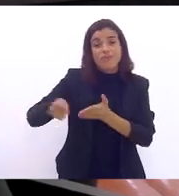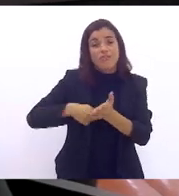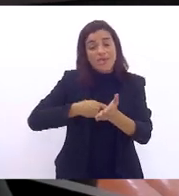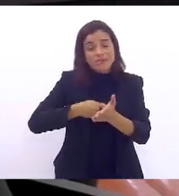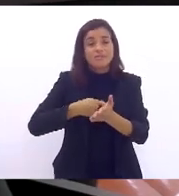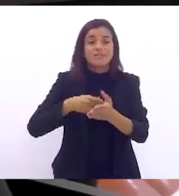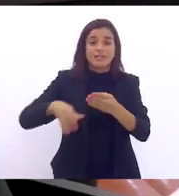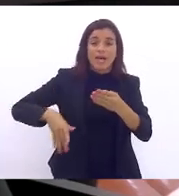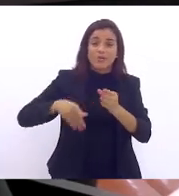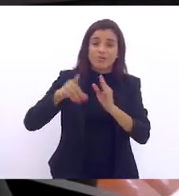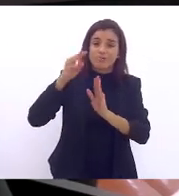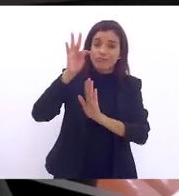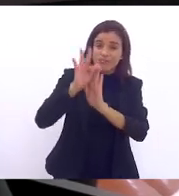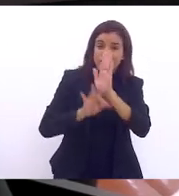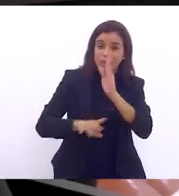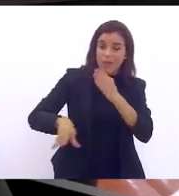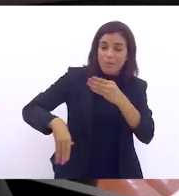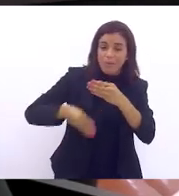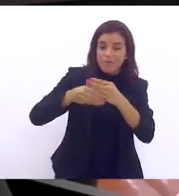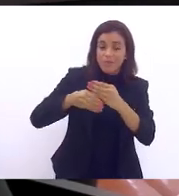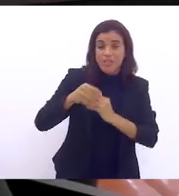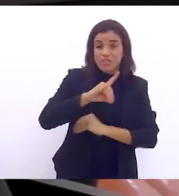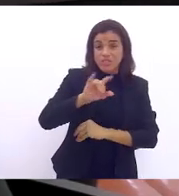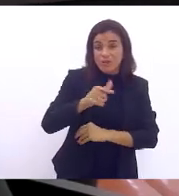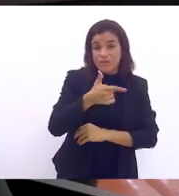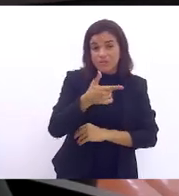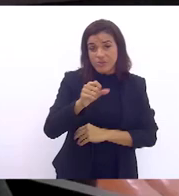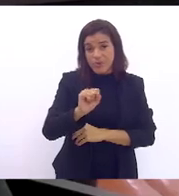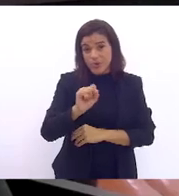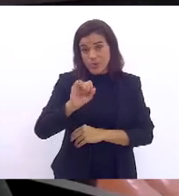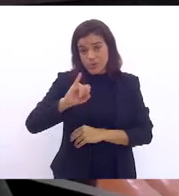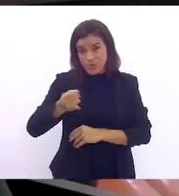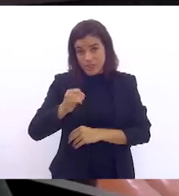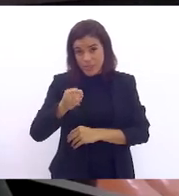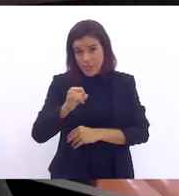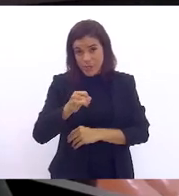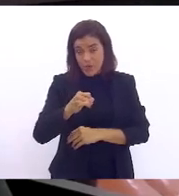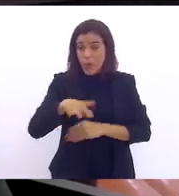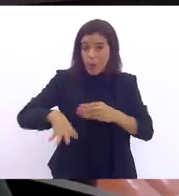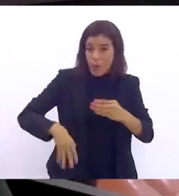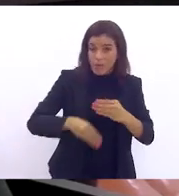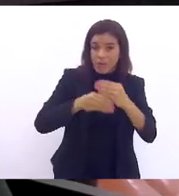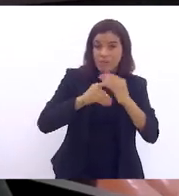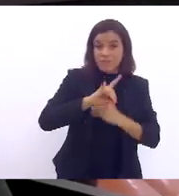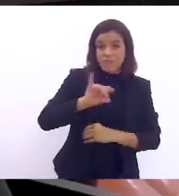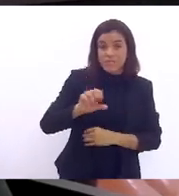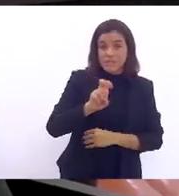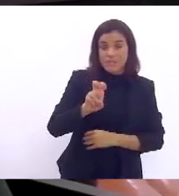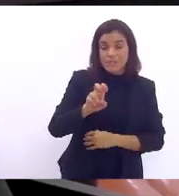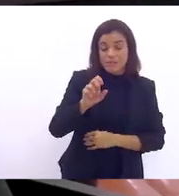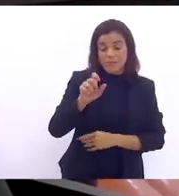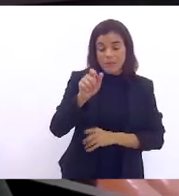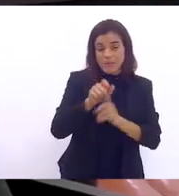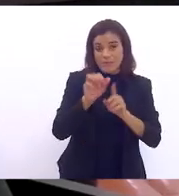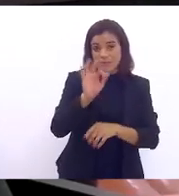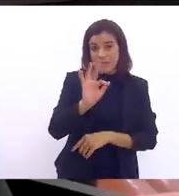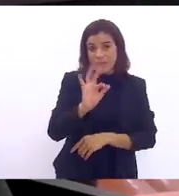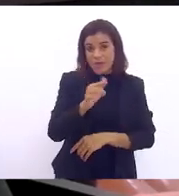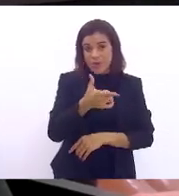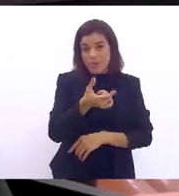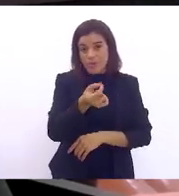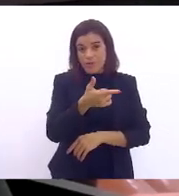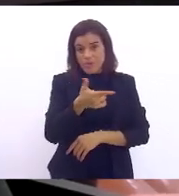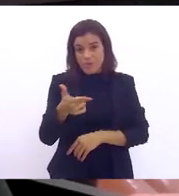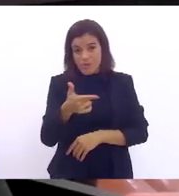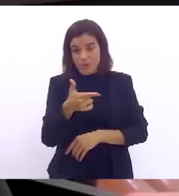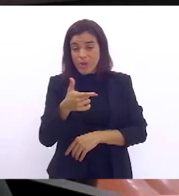depois do contrato contrato assinado dia 28 de janeiro o aditivo dia 25 de Fevereiro e o Cléber falou que isso foi proposto em